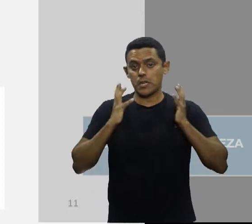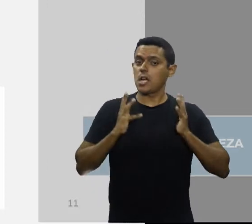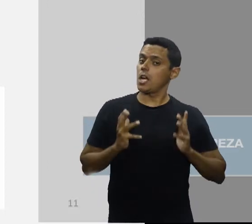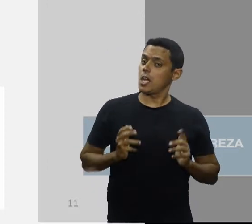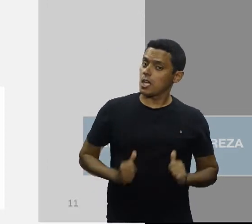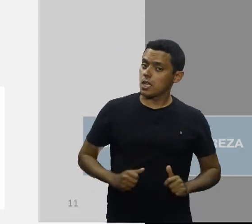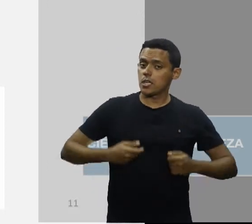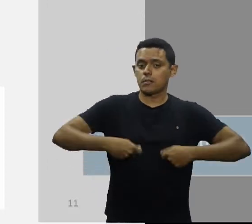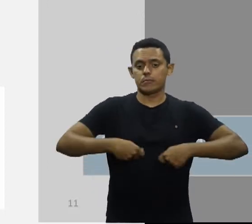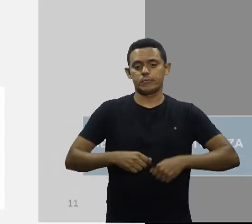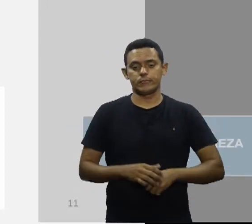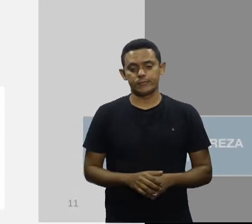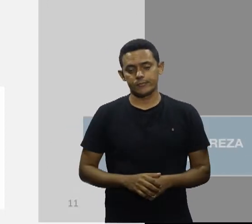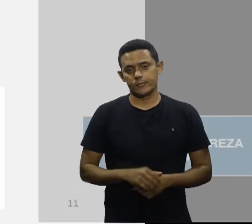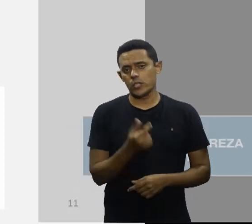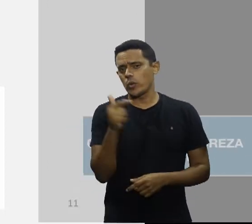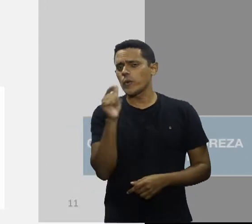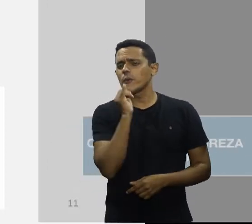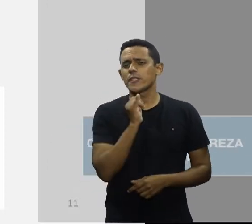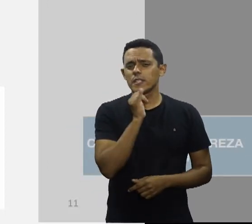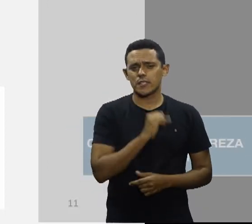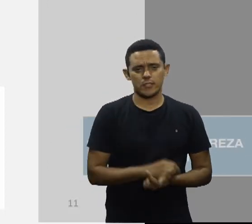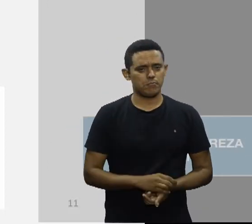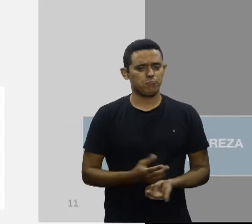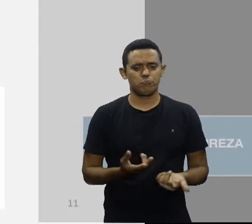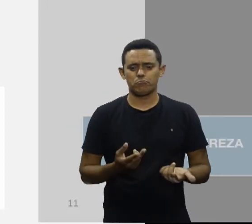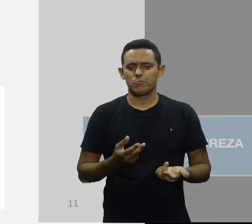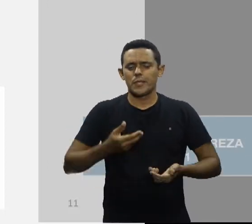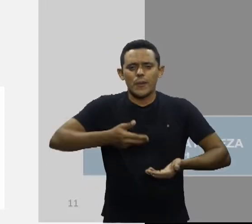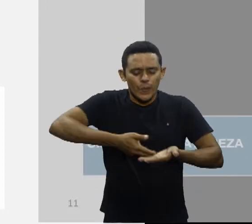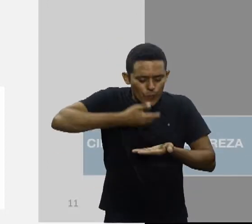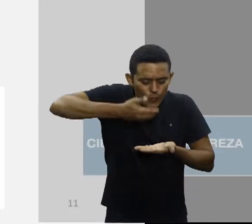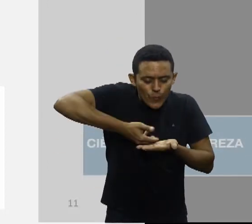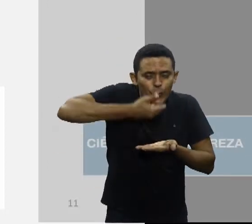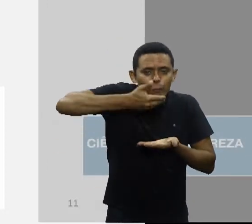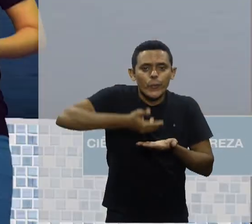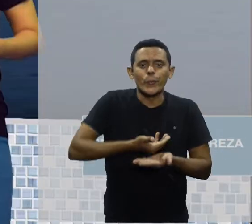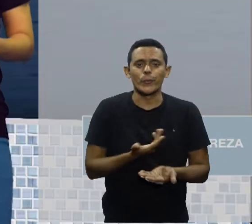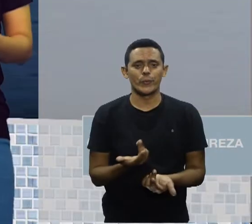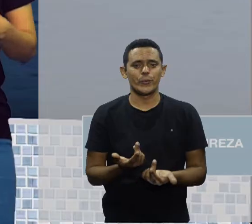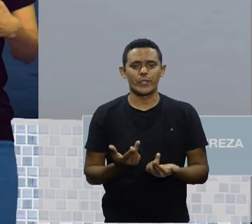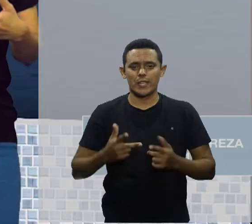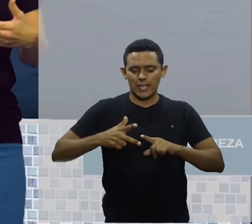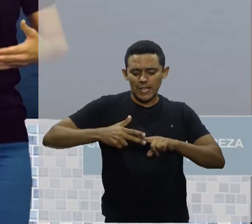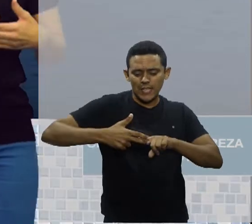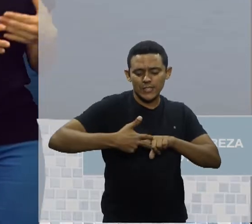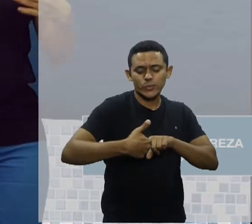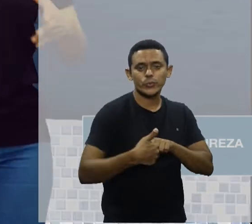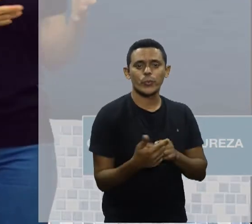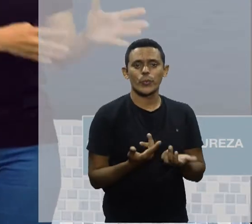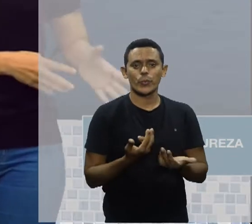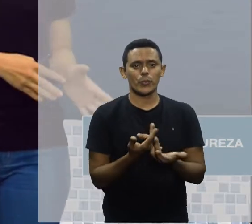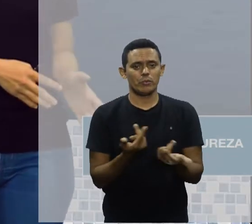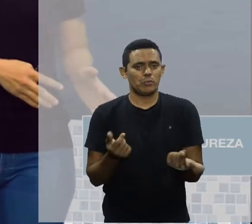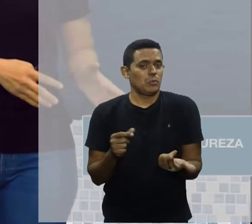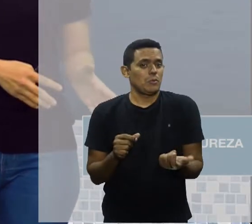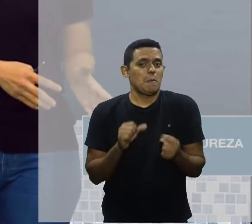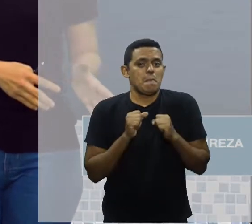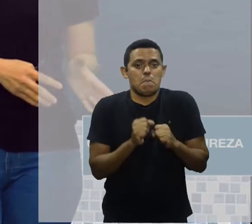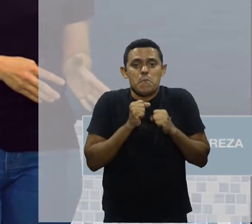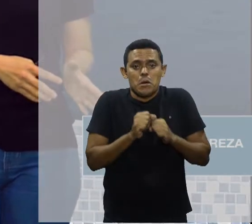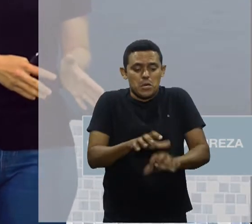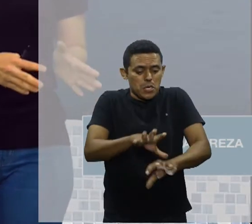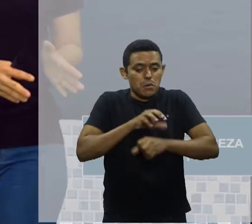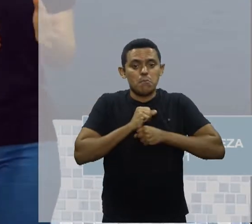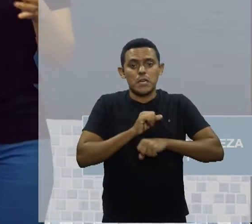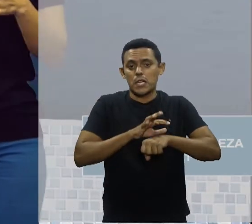tesourinha, também não devem ser compartilhados. Esses objetos, eles também podem transmitir, por exemplo, a hepatite,